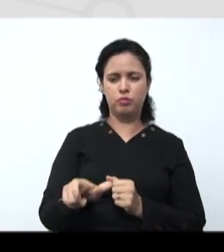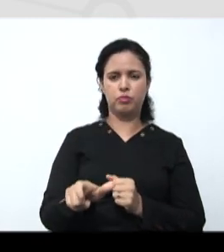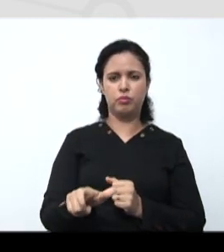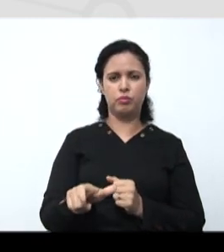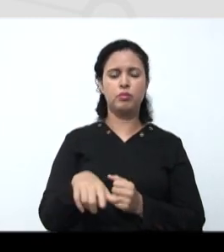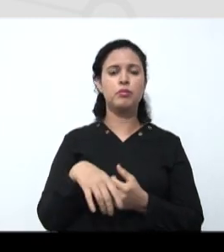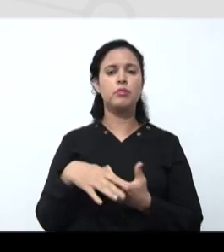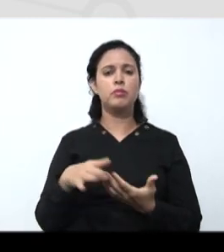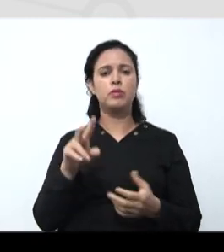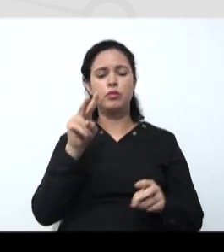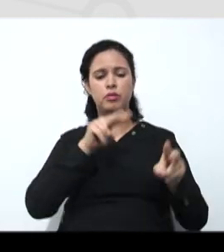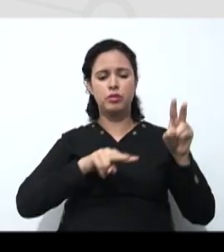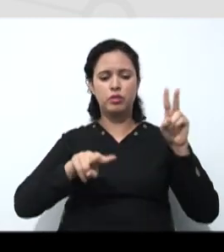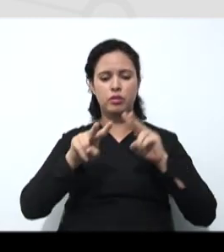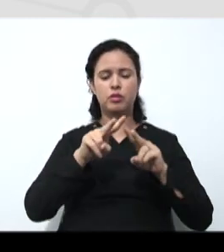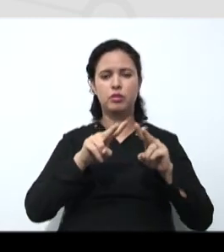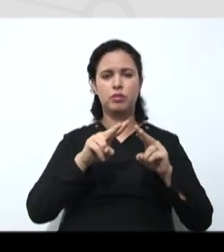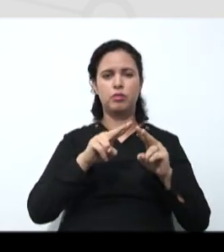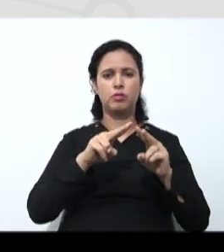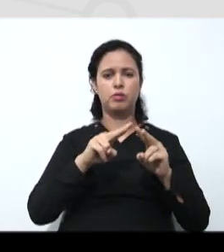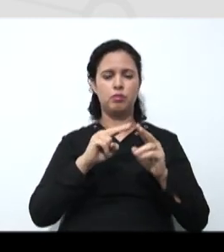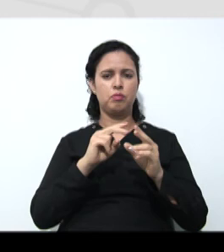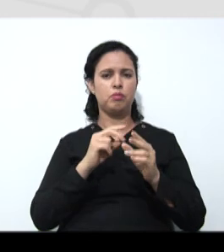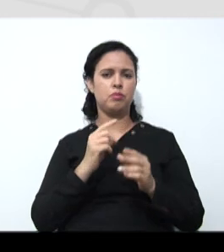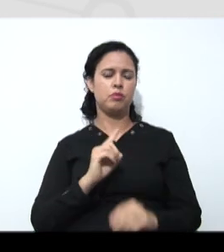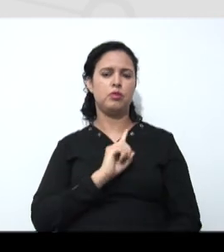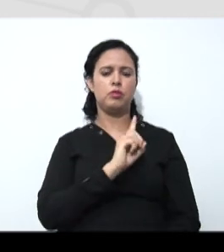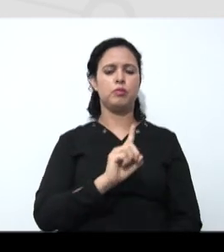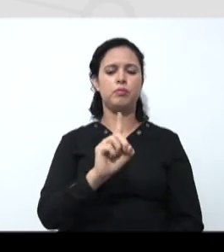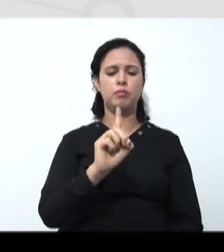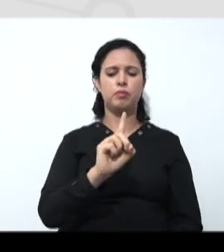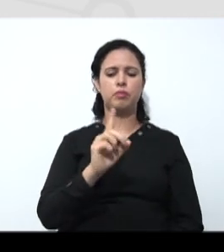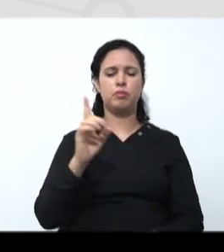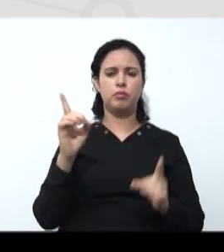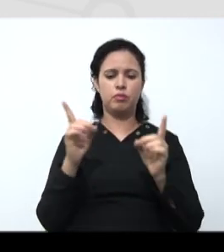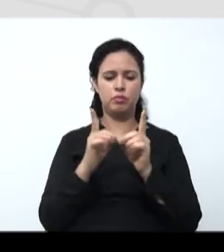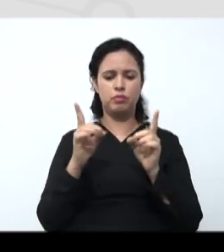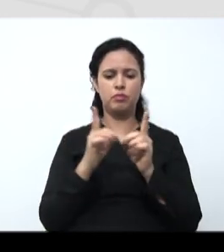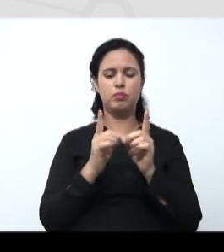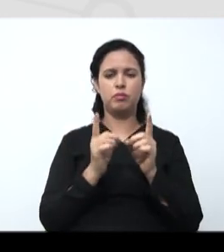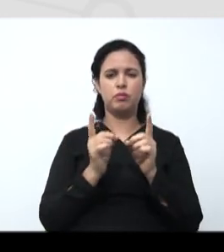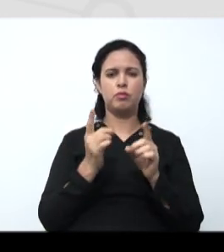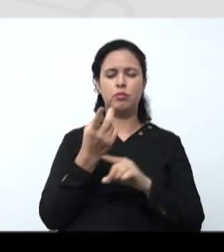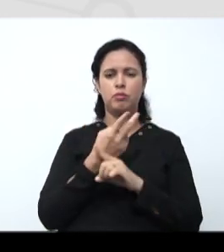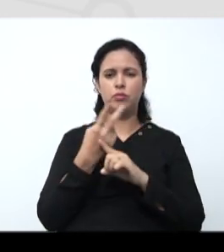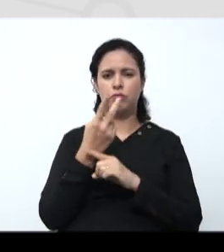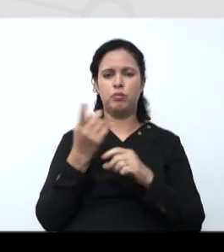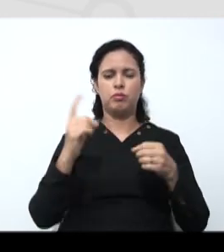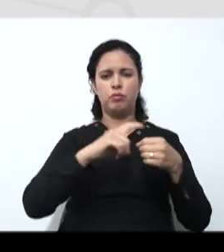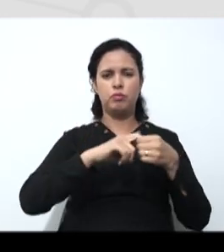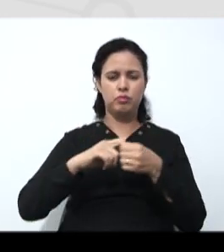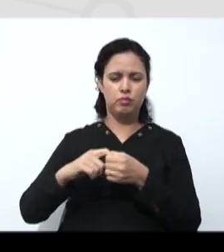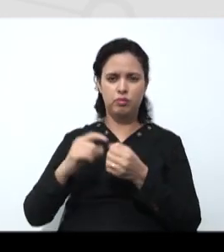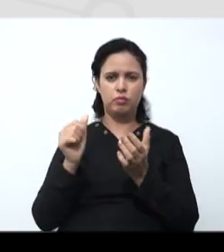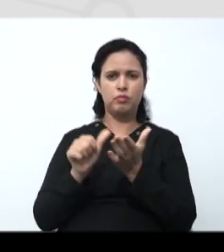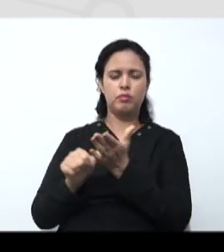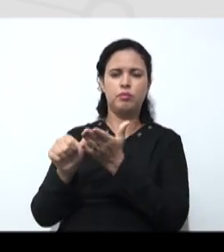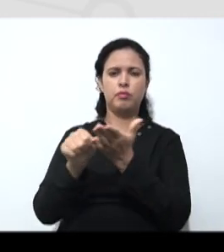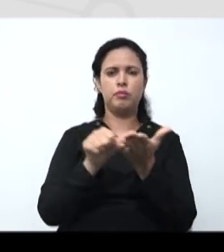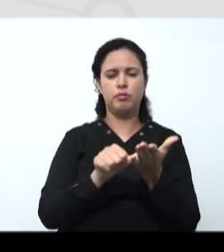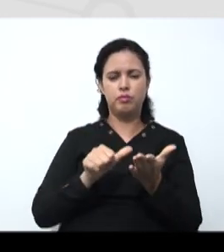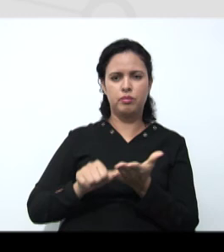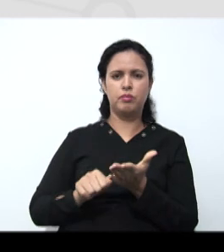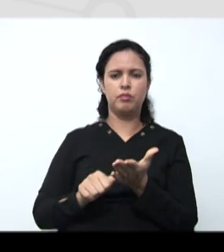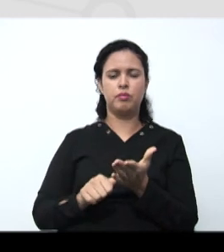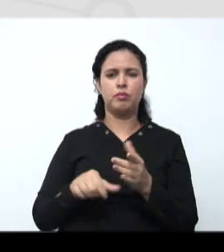teve iniciativa, ele teve conhecimento, dinamismo, buscou parceria, buscou cooperados, né?